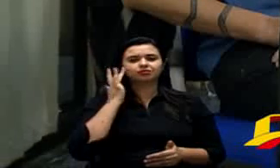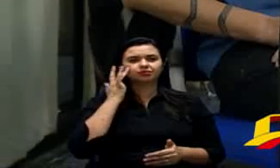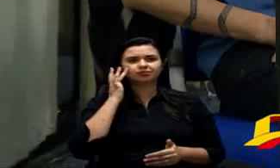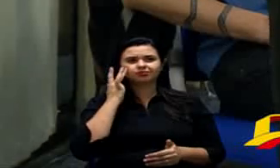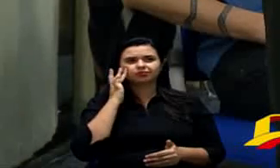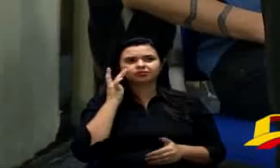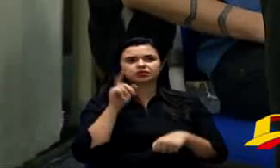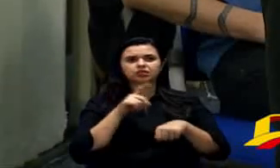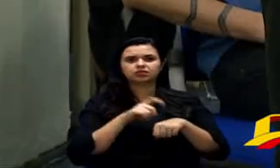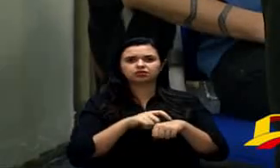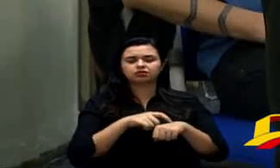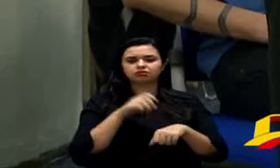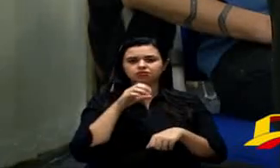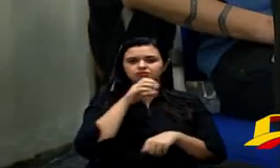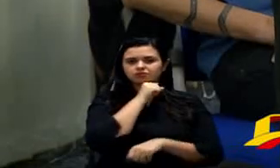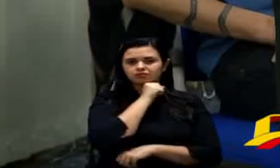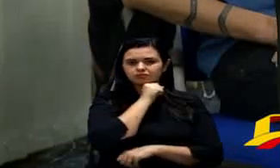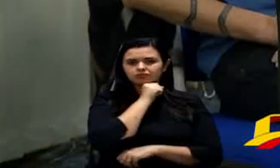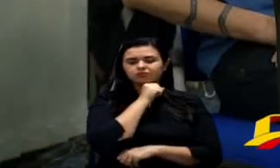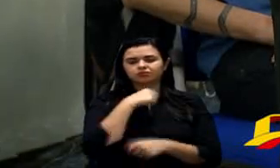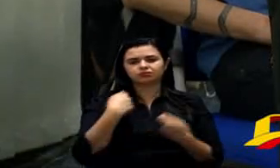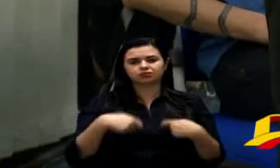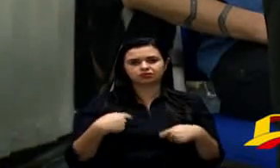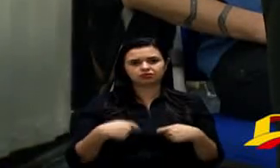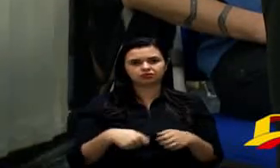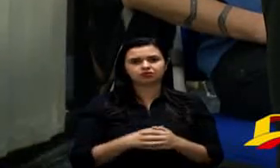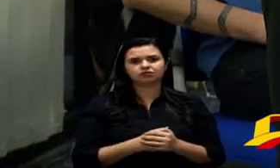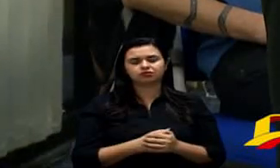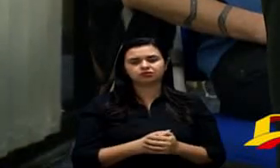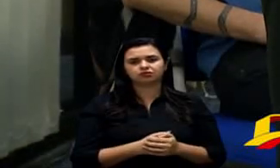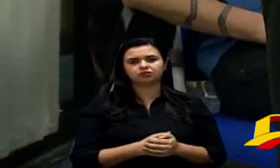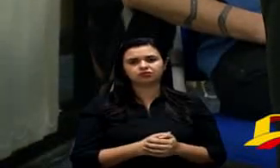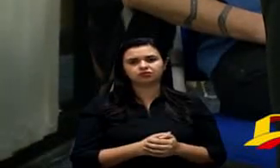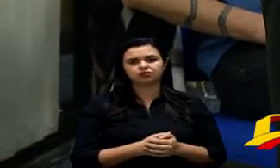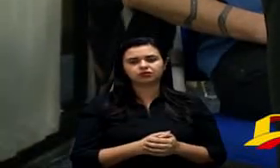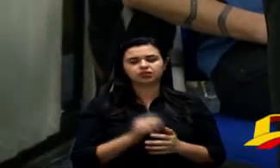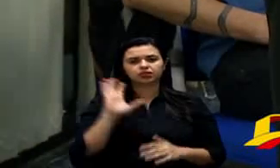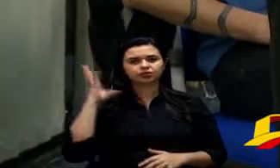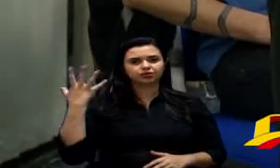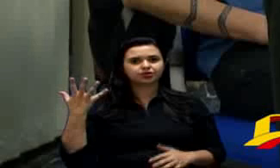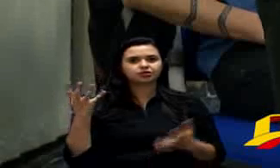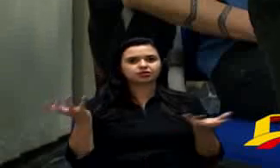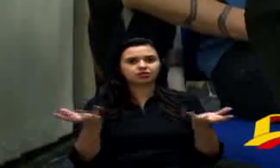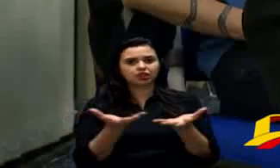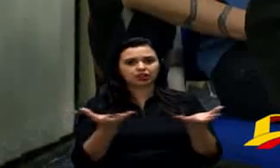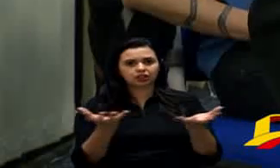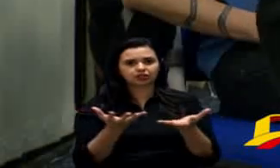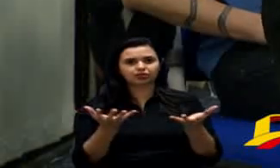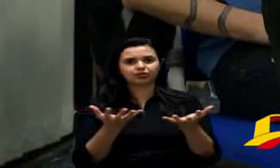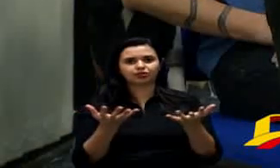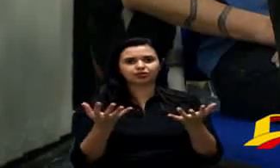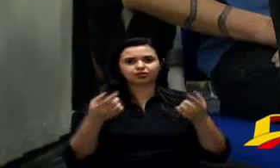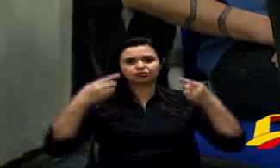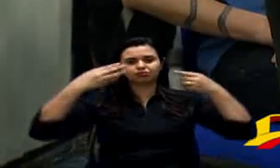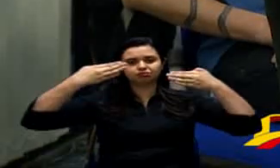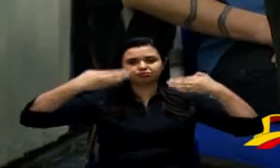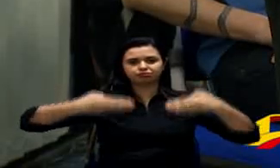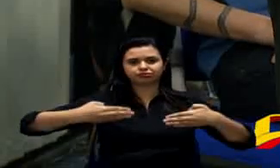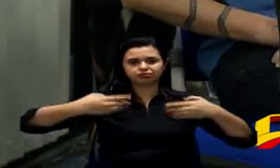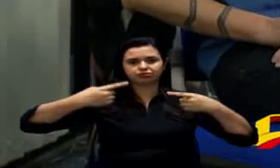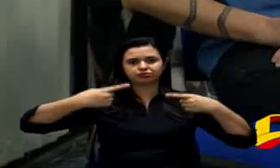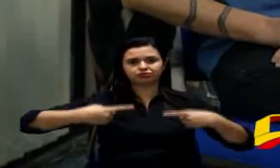perder muito tempo. Infelizmente, nós chegamos nessa situação de ter esse embate. É triste ver as pessoas